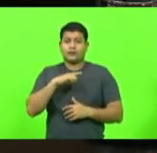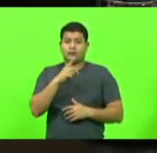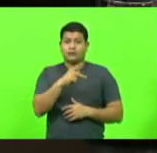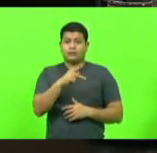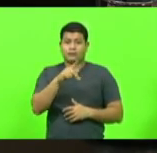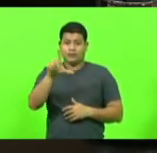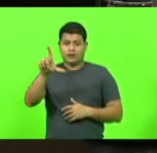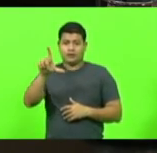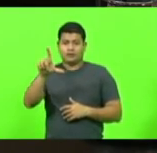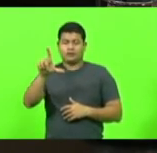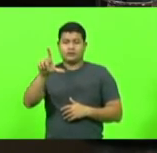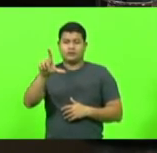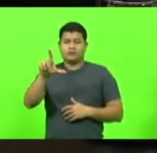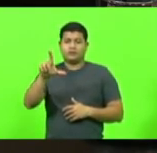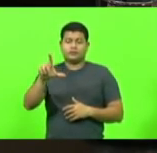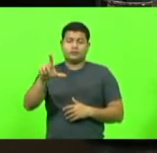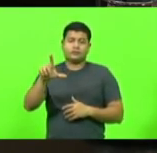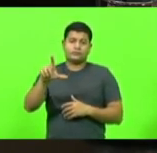a PL